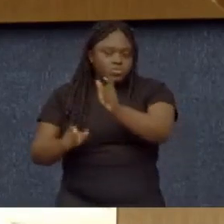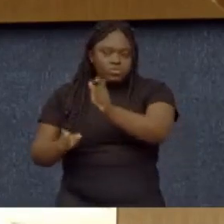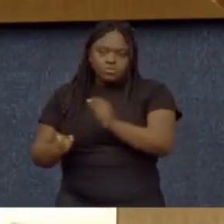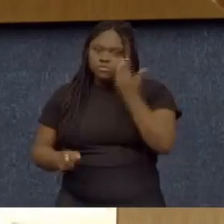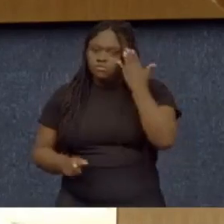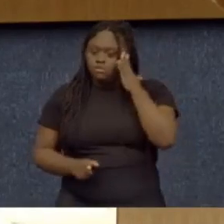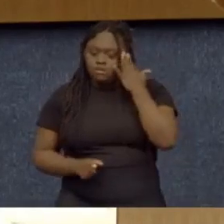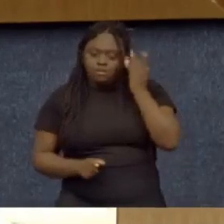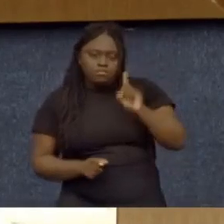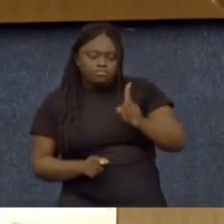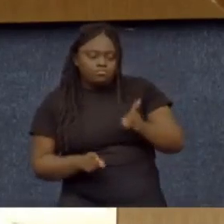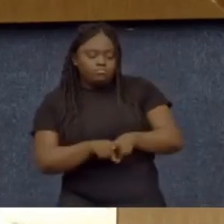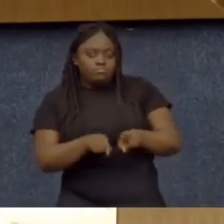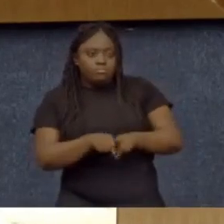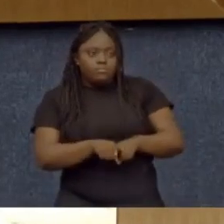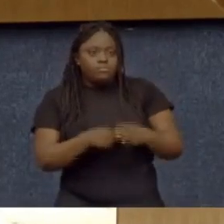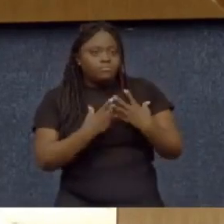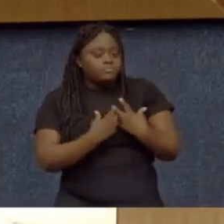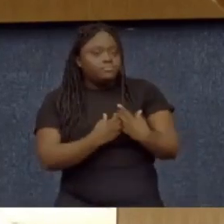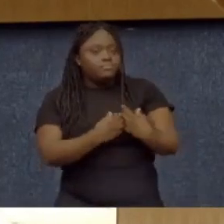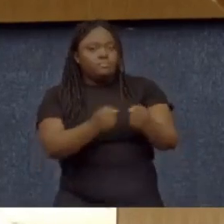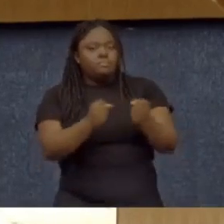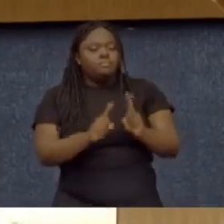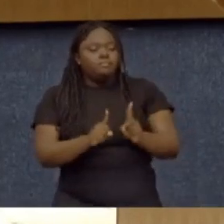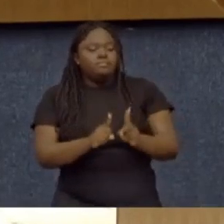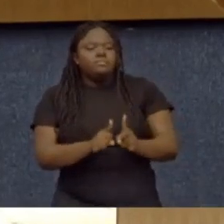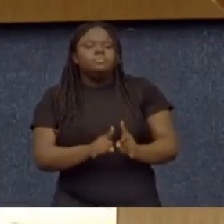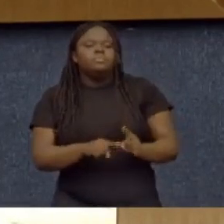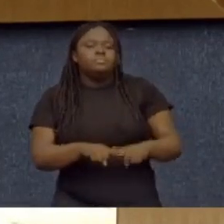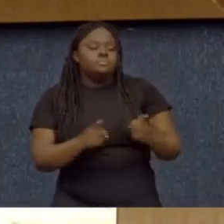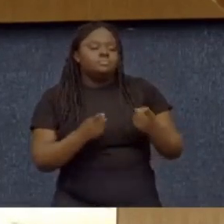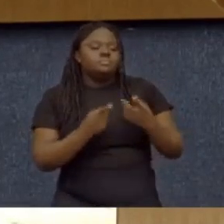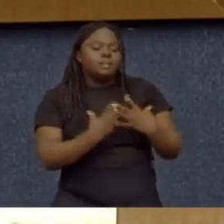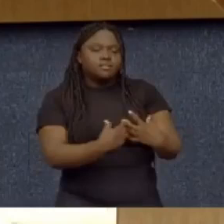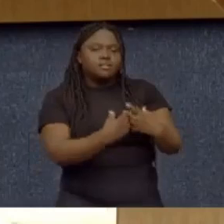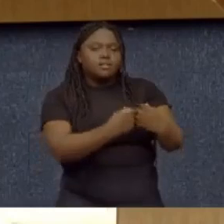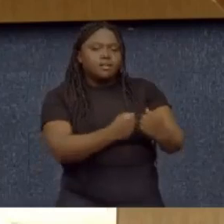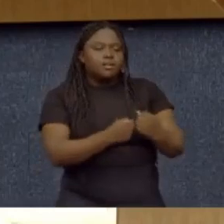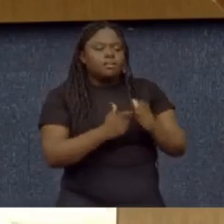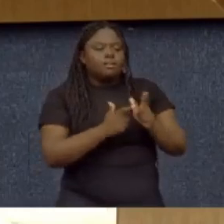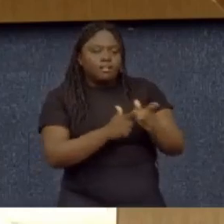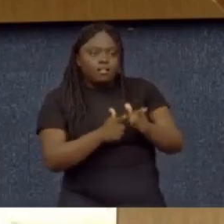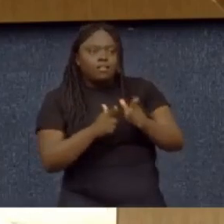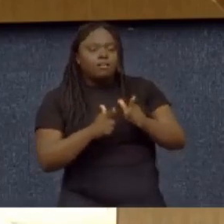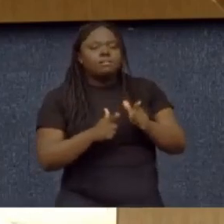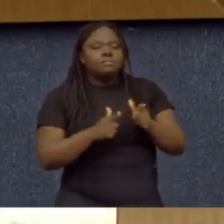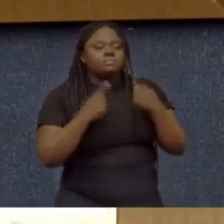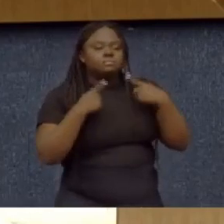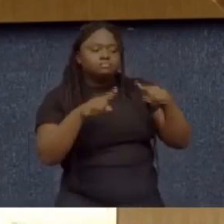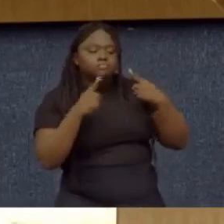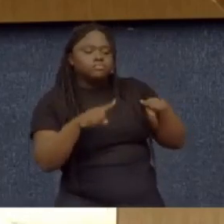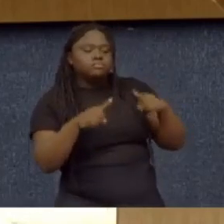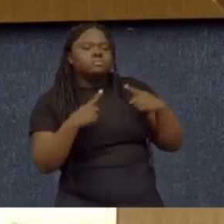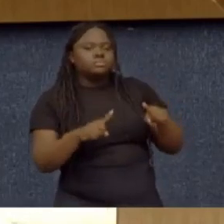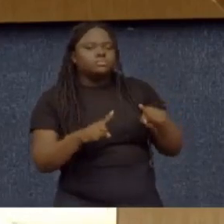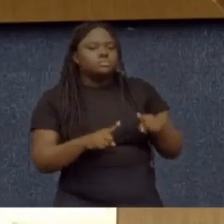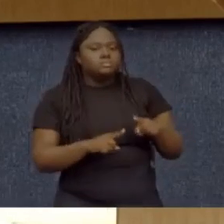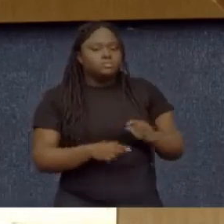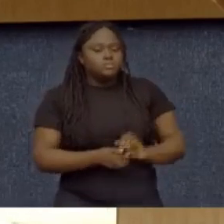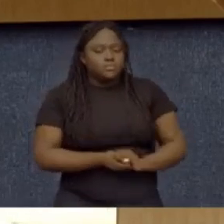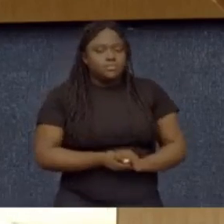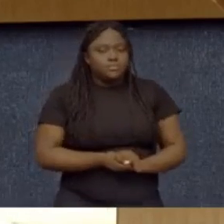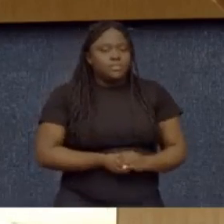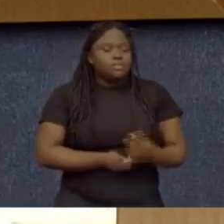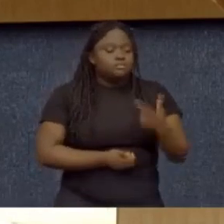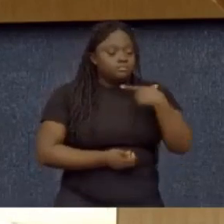de entendê-las e aceitá-las, mesmo recebendo zombarias, críticas ou injúrias. E